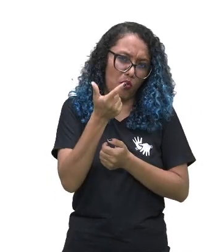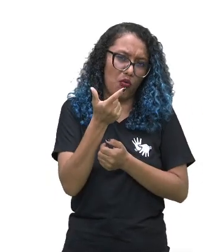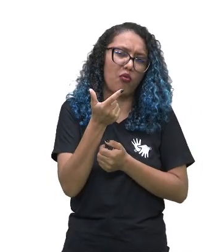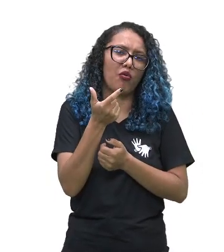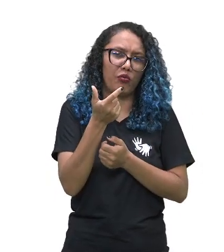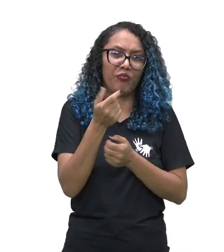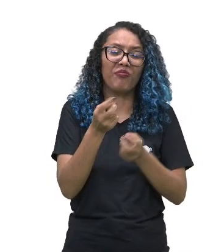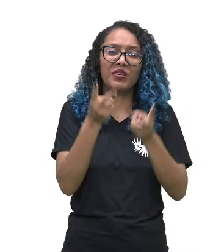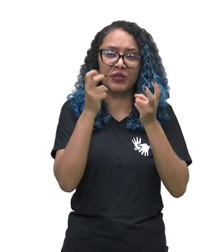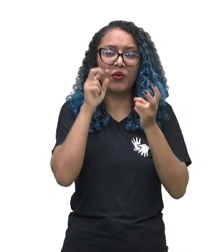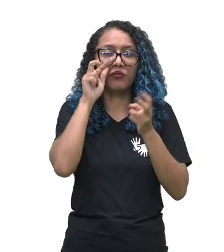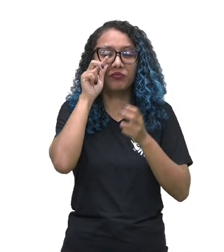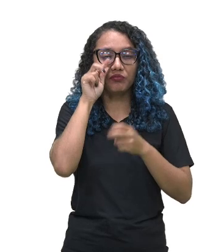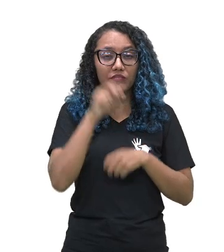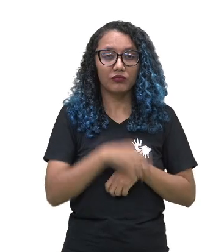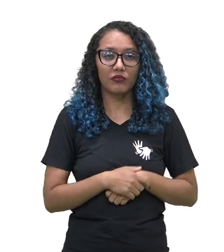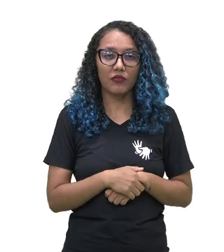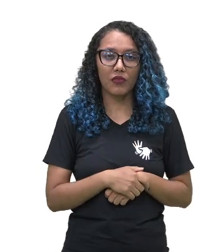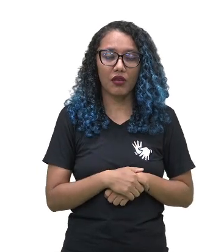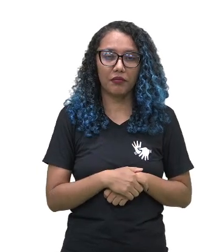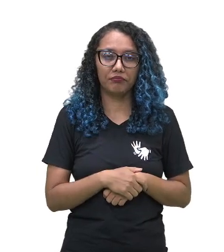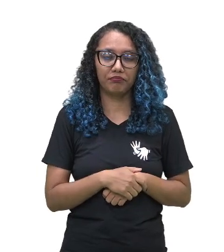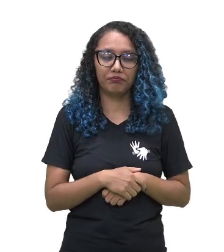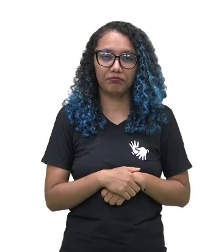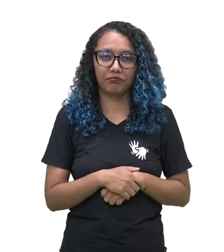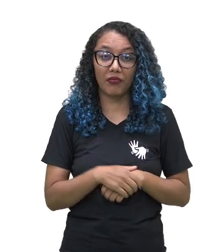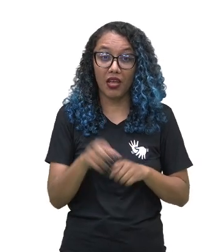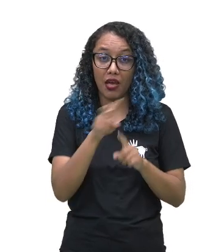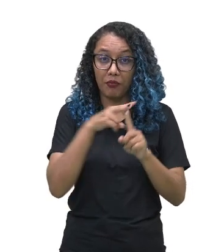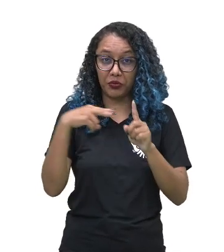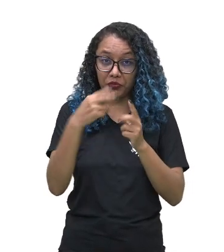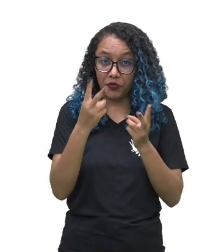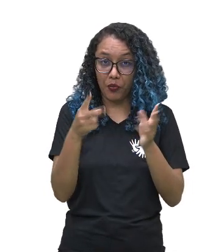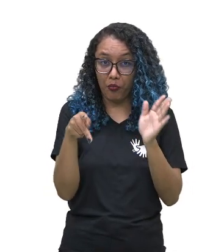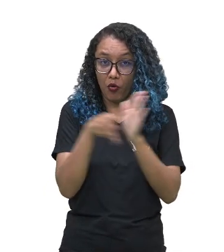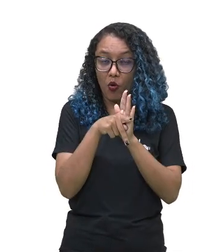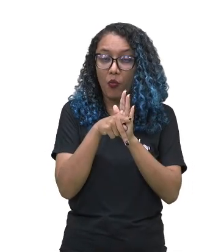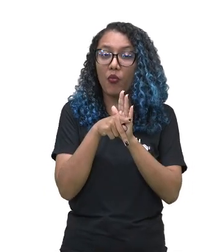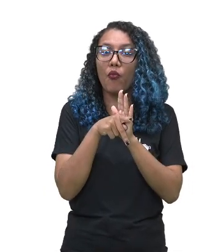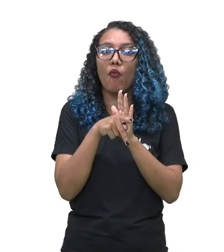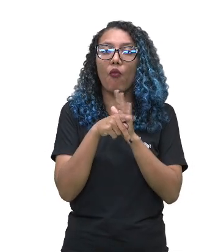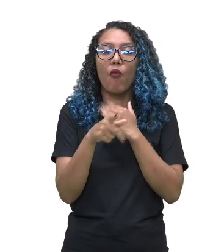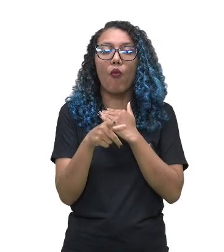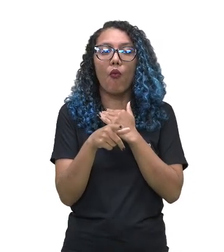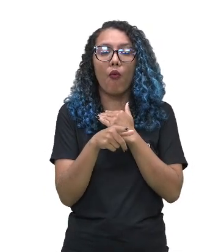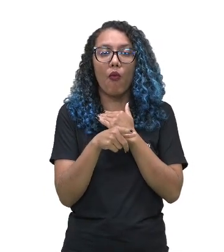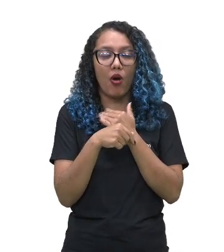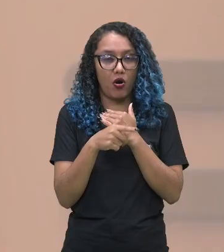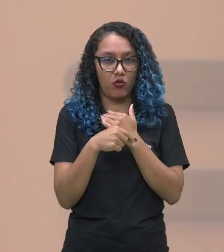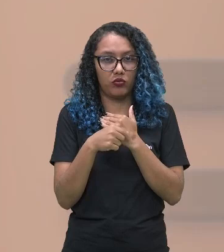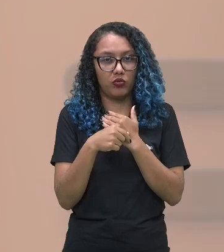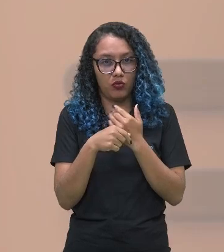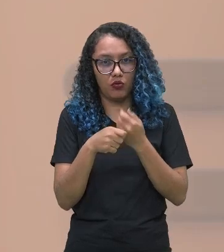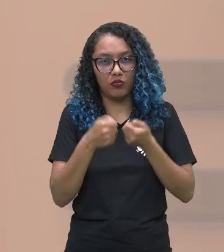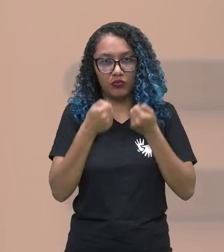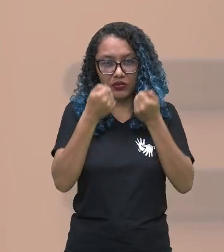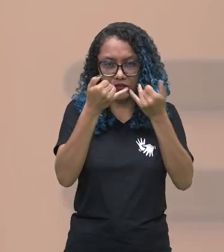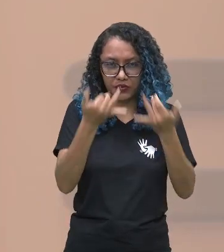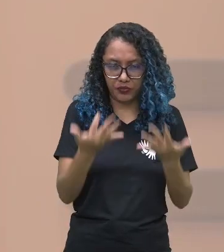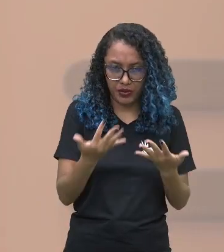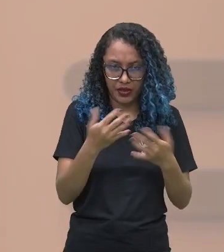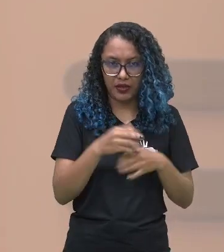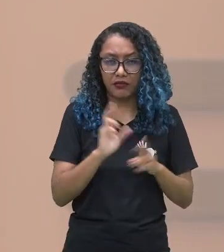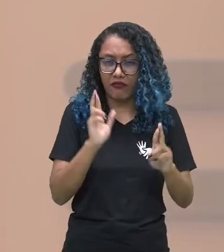do autor lá na primeira metade do século XX, quando ele falava do povoamento no Brasil. Ele dizia